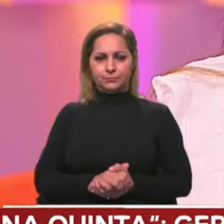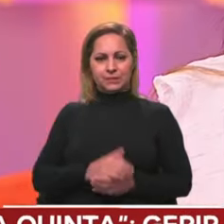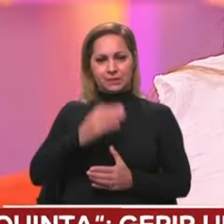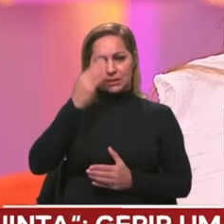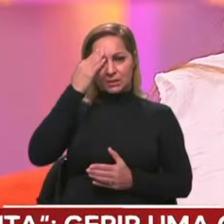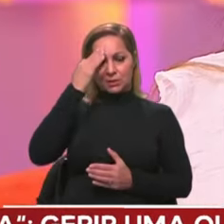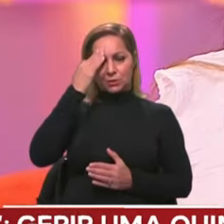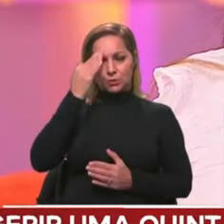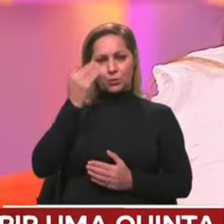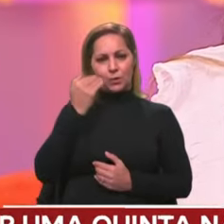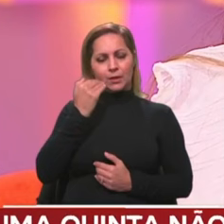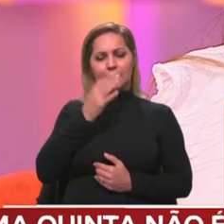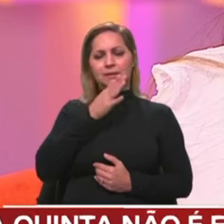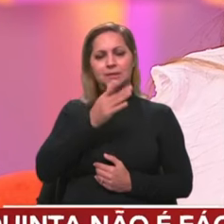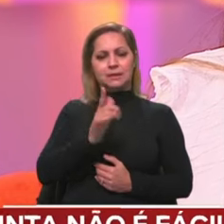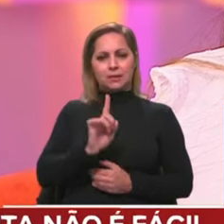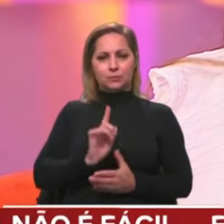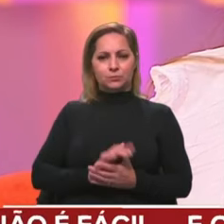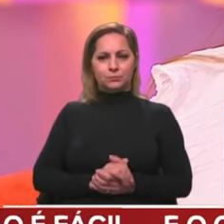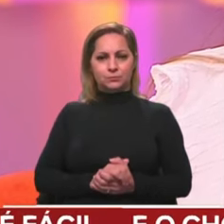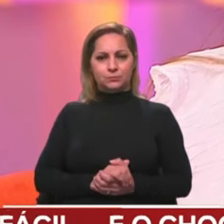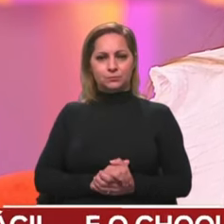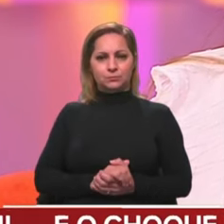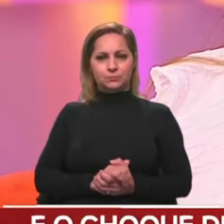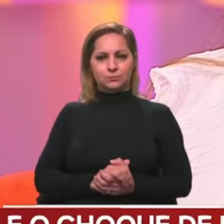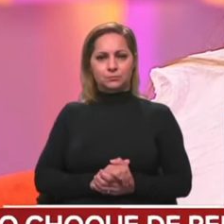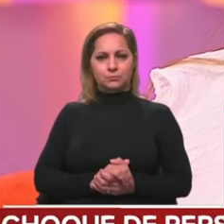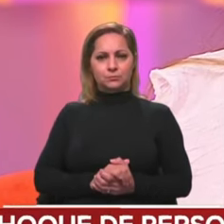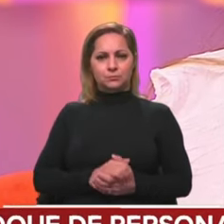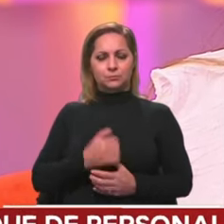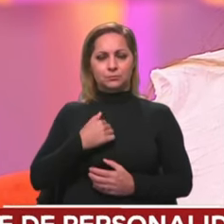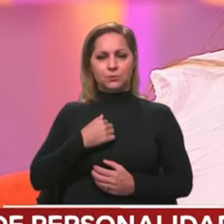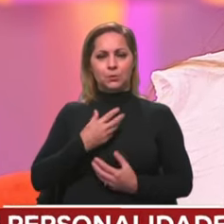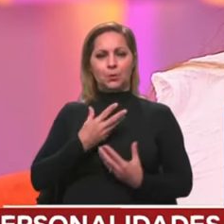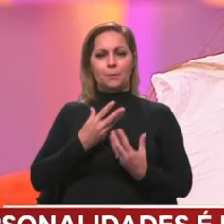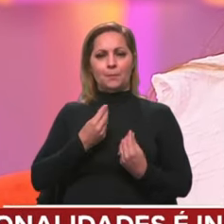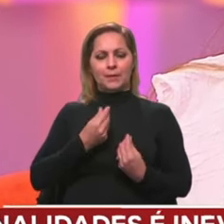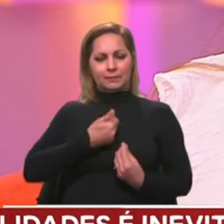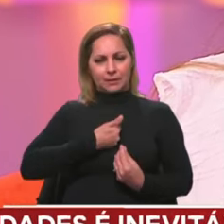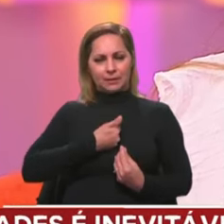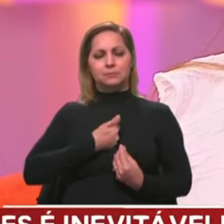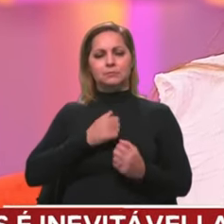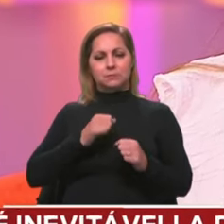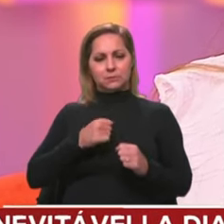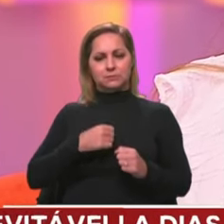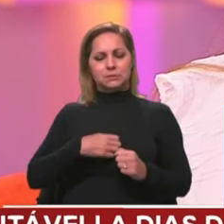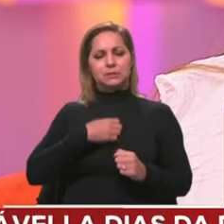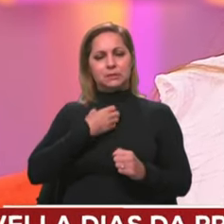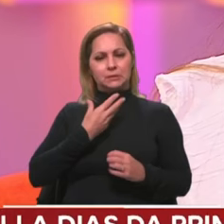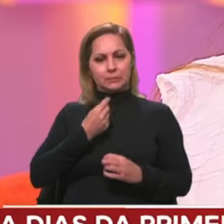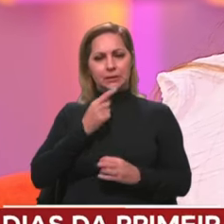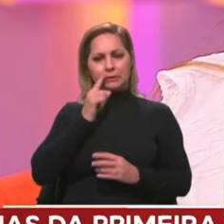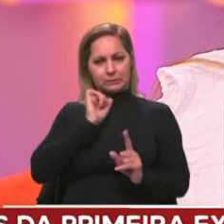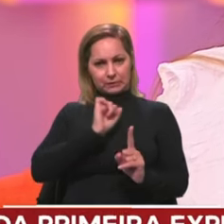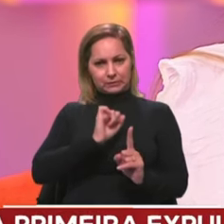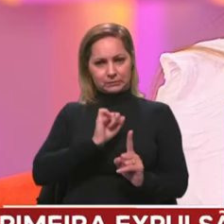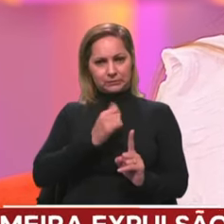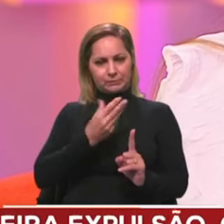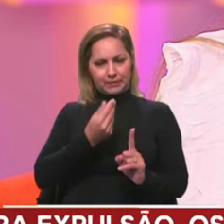não que não o devia fazer que e não tinha medo não tinha medo sim tinha medo